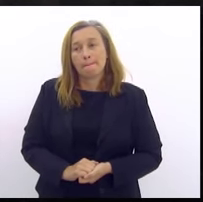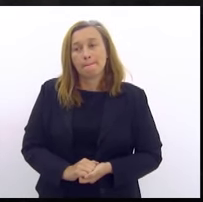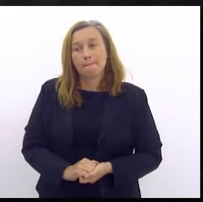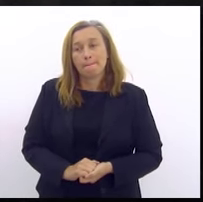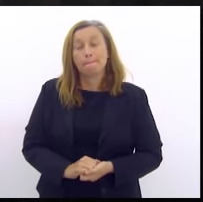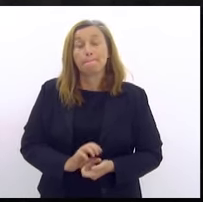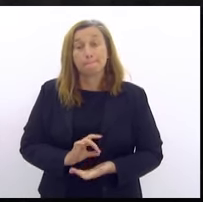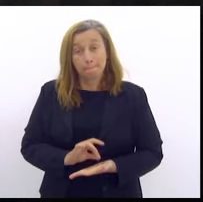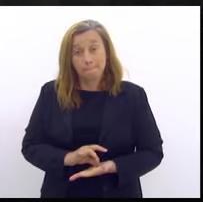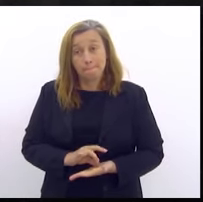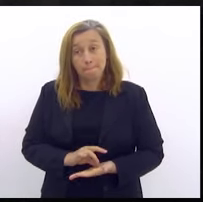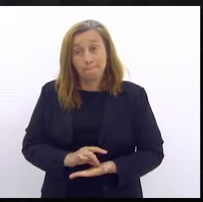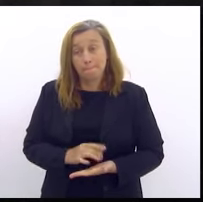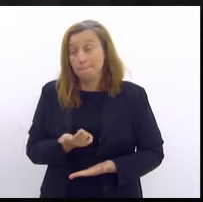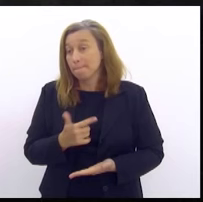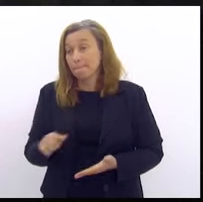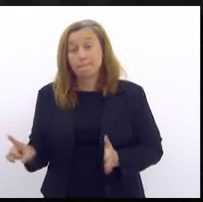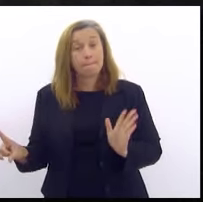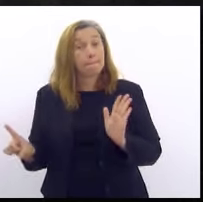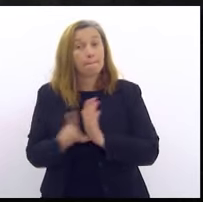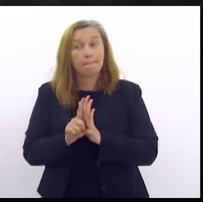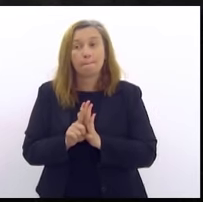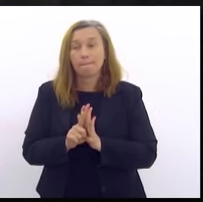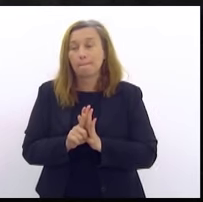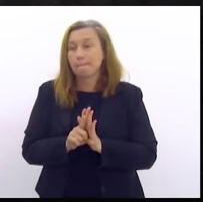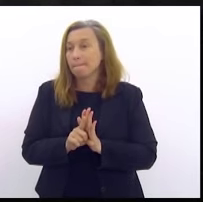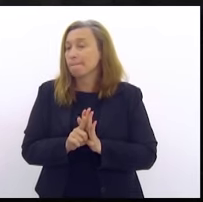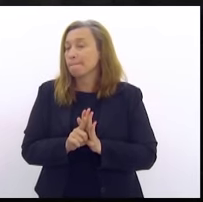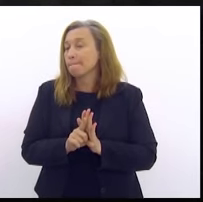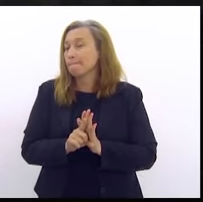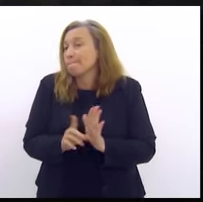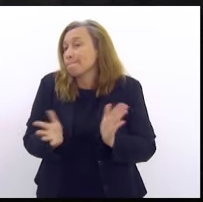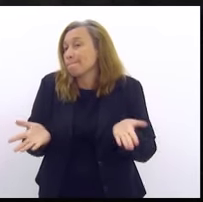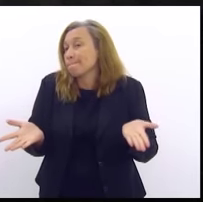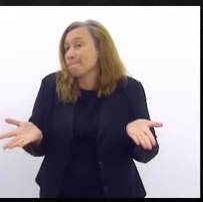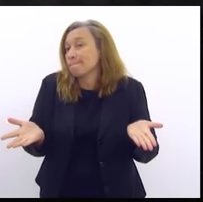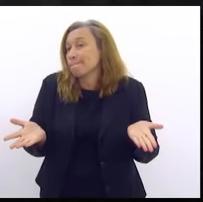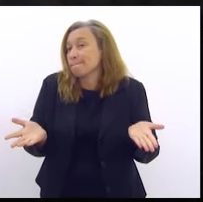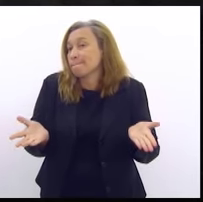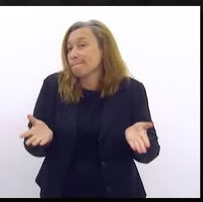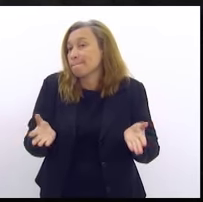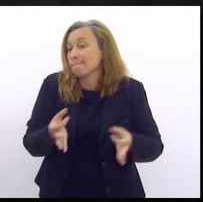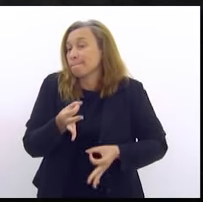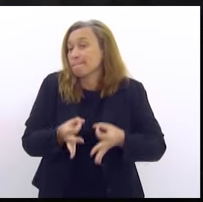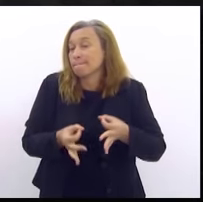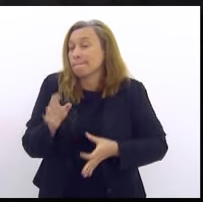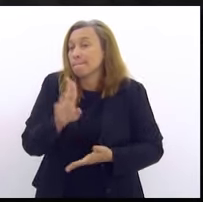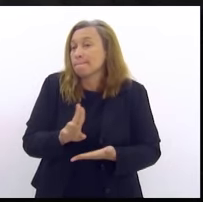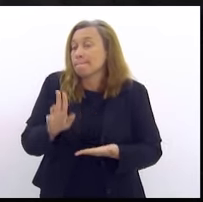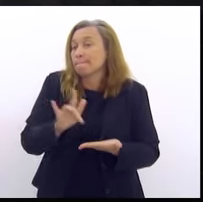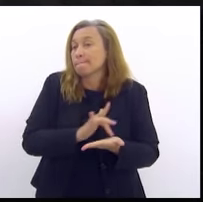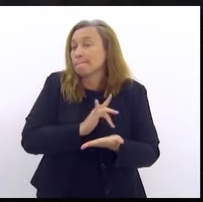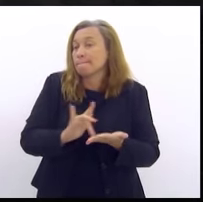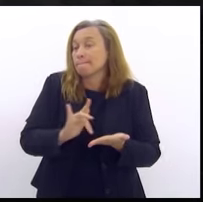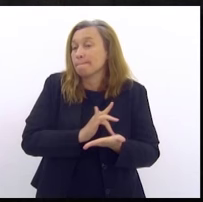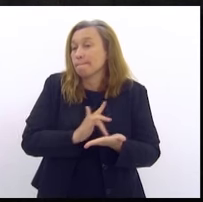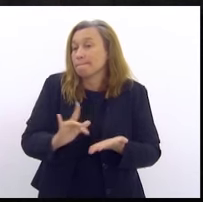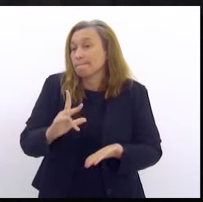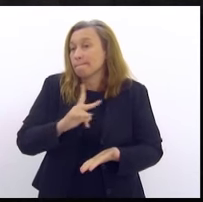E a realidade é que não há lei no ordenamento jurídico brasileiro que trate do uso de celular pessoal em